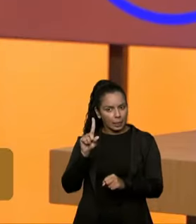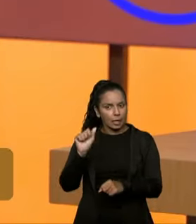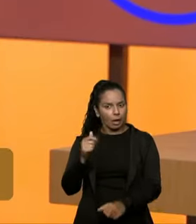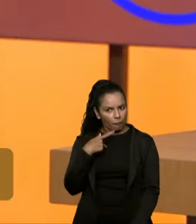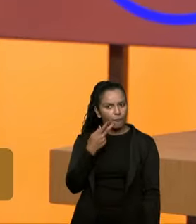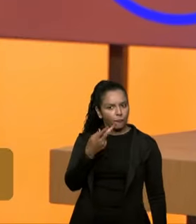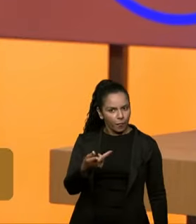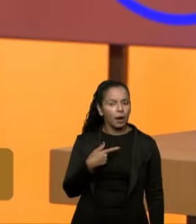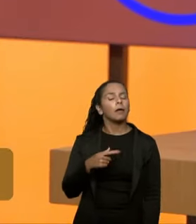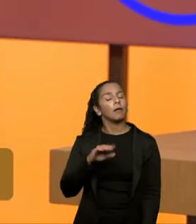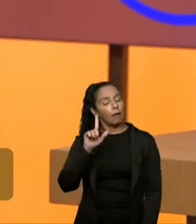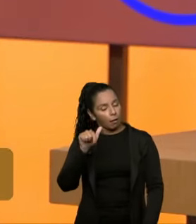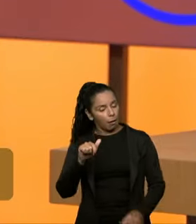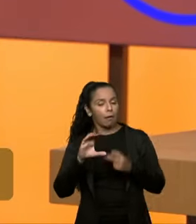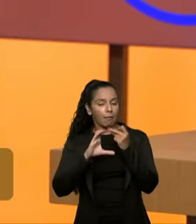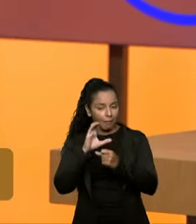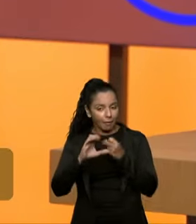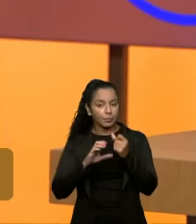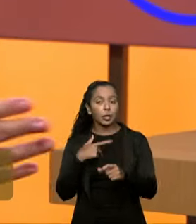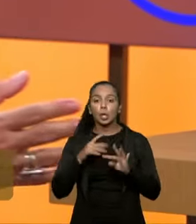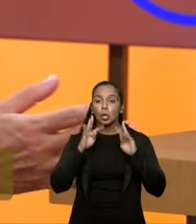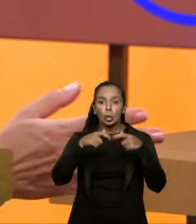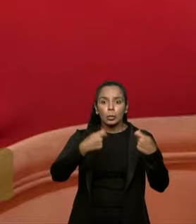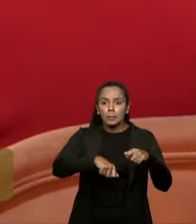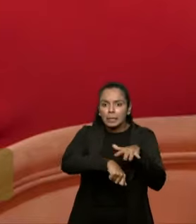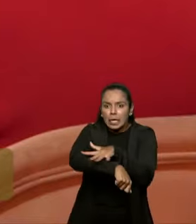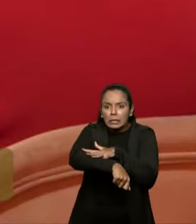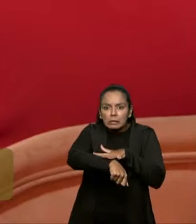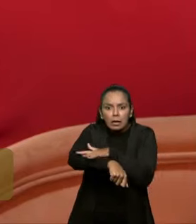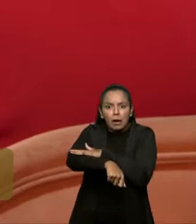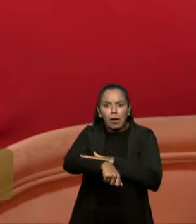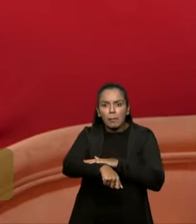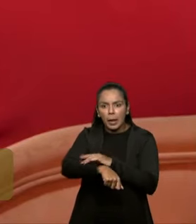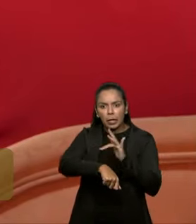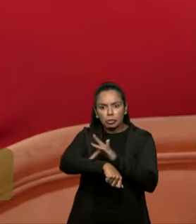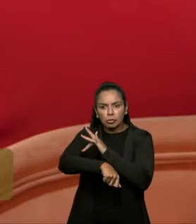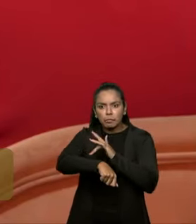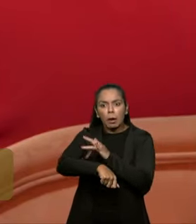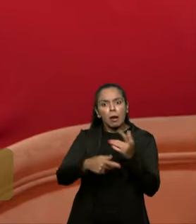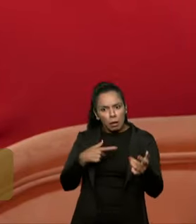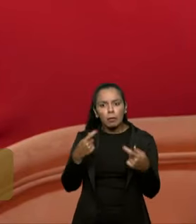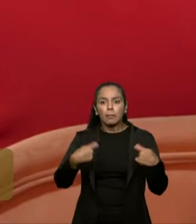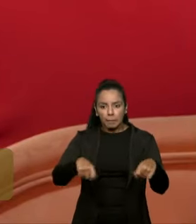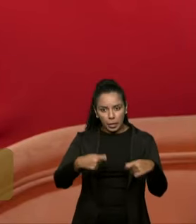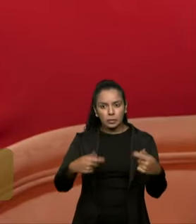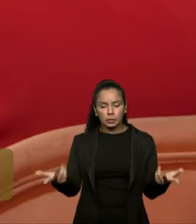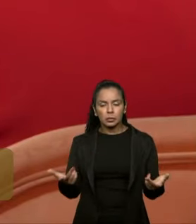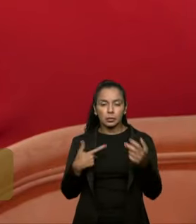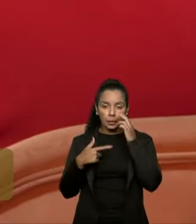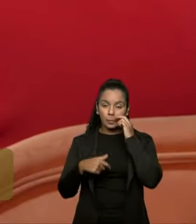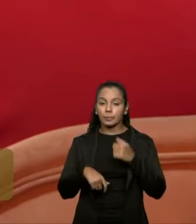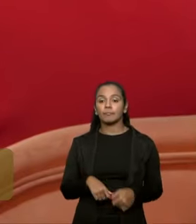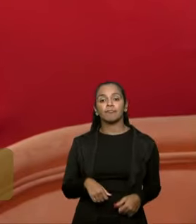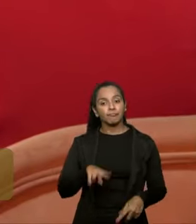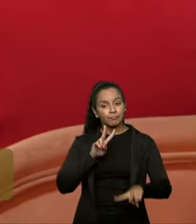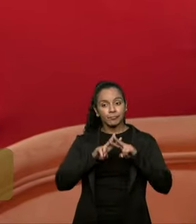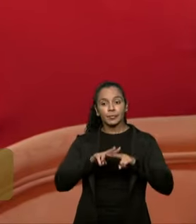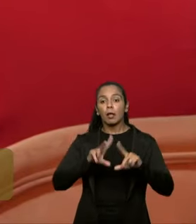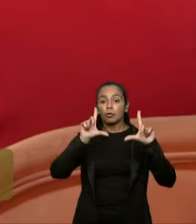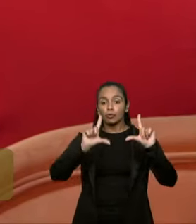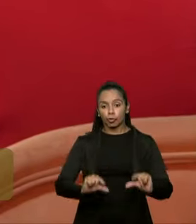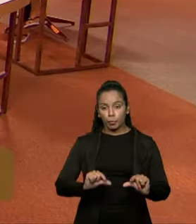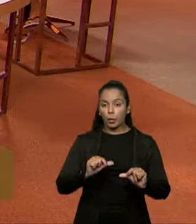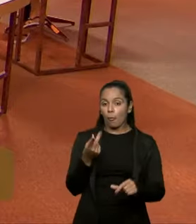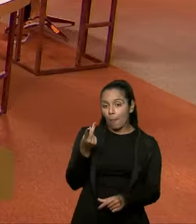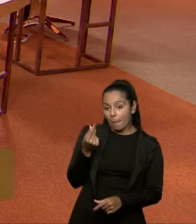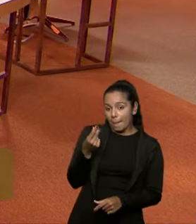Exatamente, é o capitalismo. Todo mundo precisando passar repelente, aumenta 16%. Vamos baixar esse preço do repelente. Campanha aqui, hashtag, abaixa o preço do repelente. Agora,